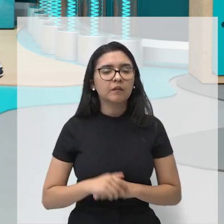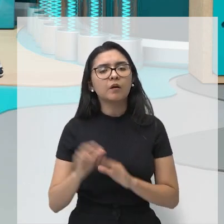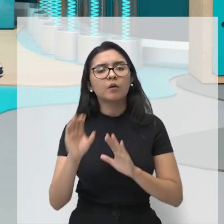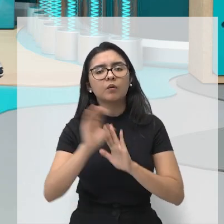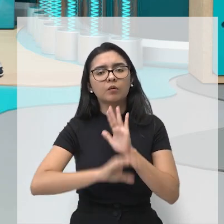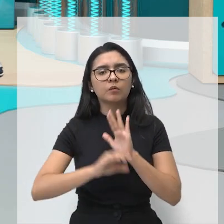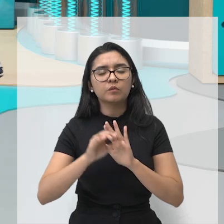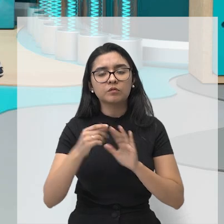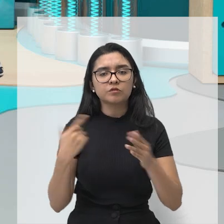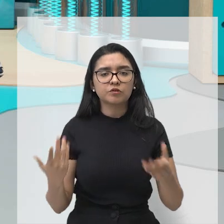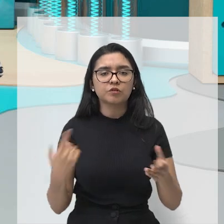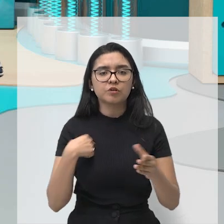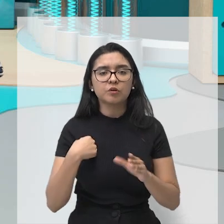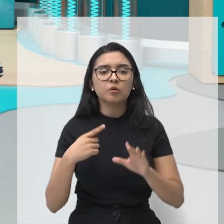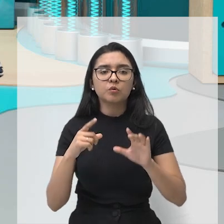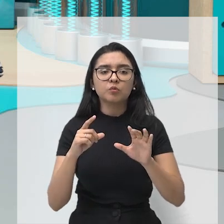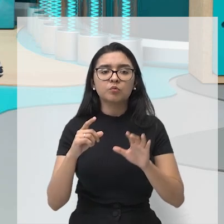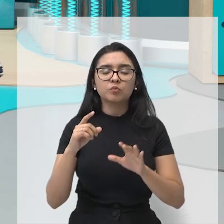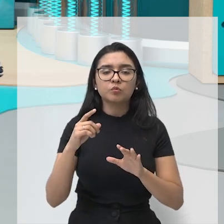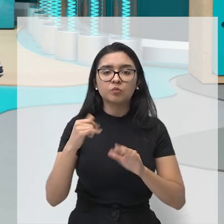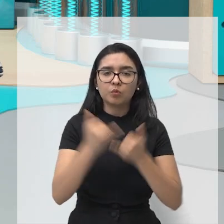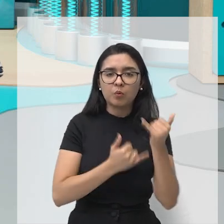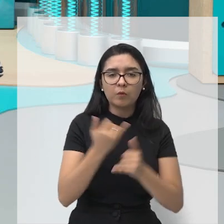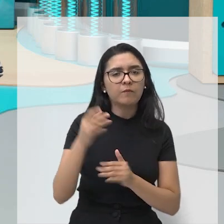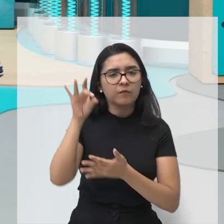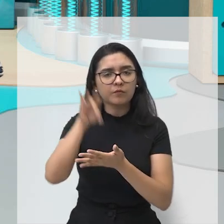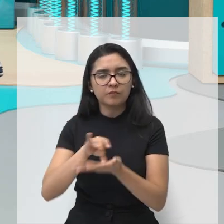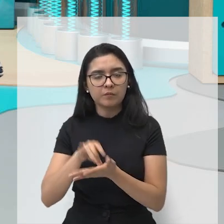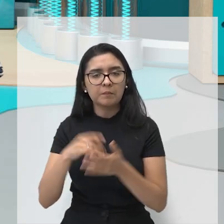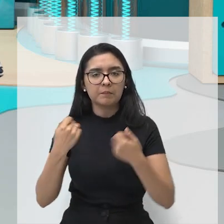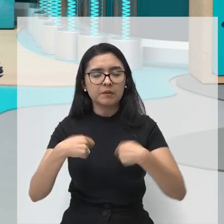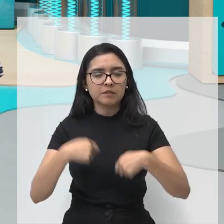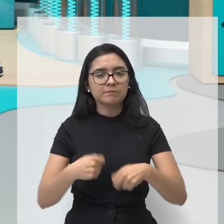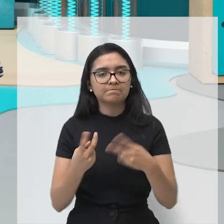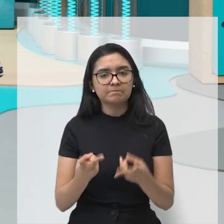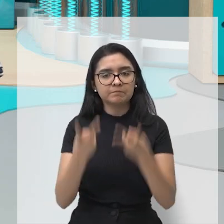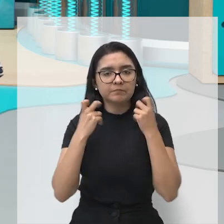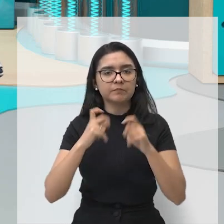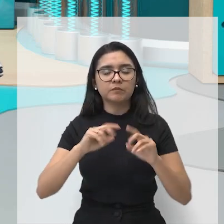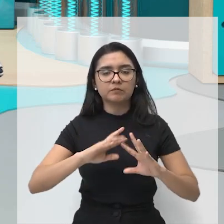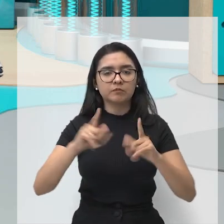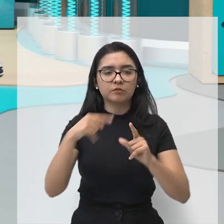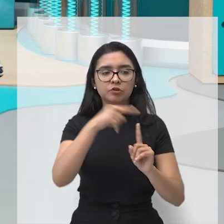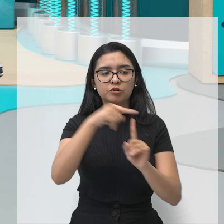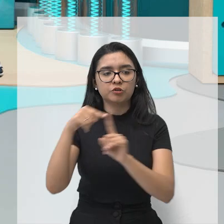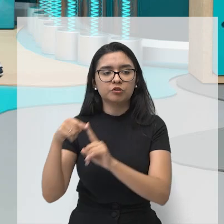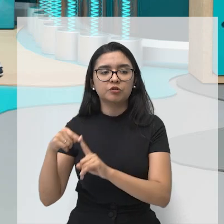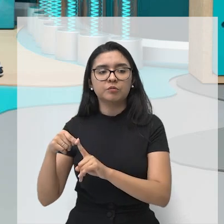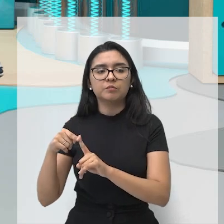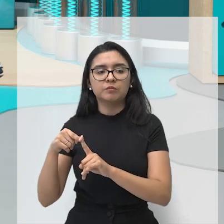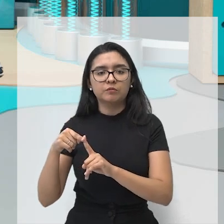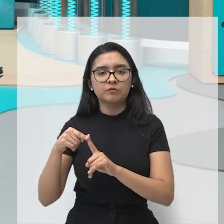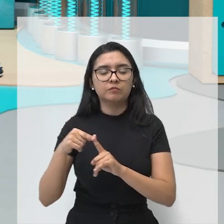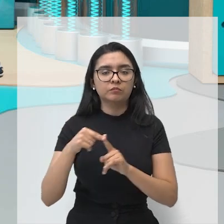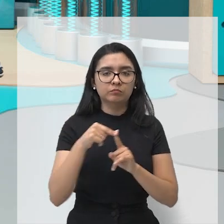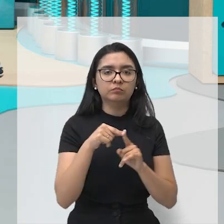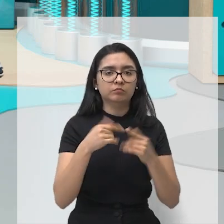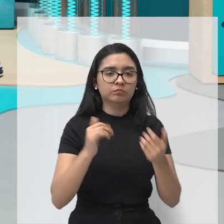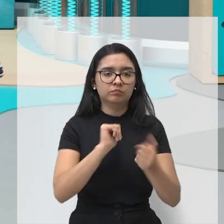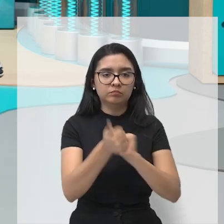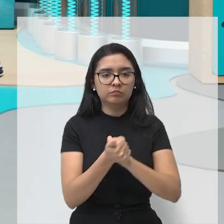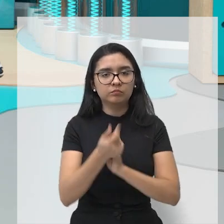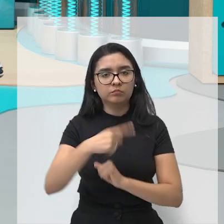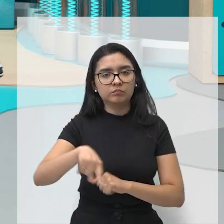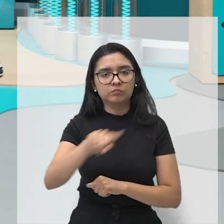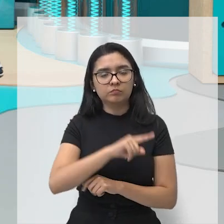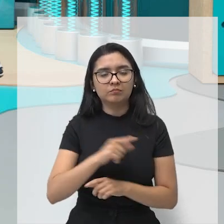conceito de jogo limpo, que a gente precisa identificar em diversas modalidades. No paintball não é diferente. Vocês viram a